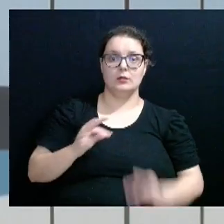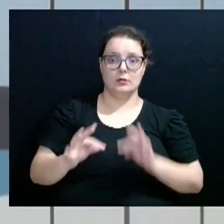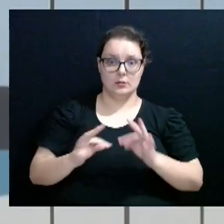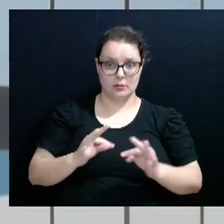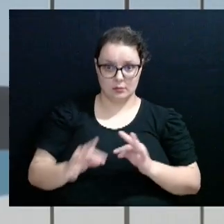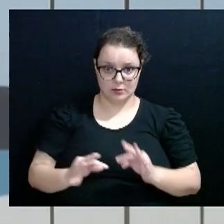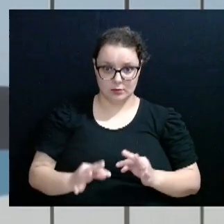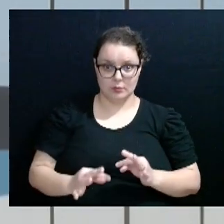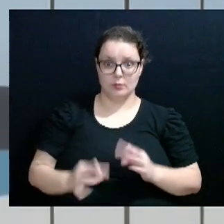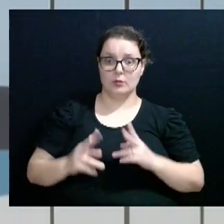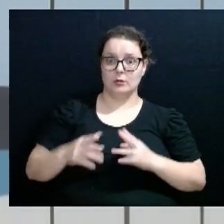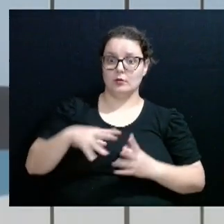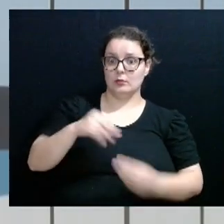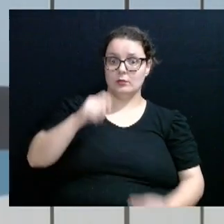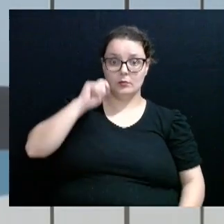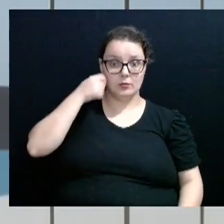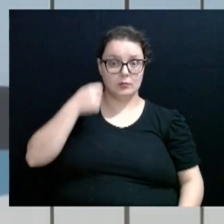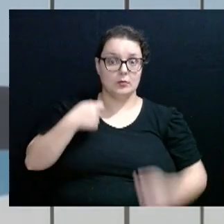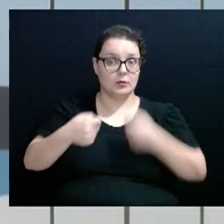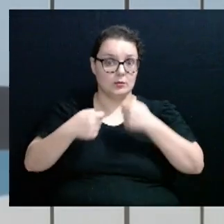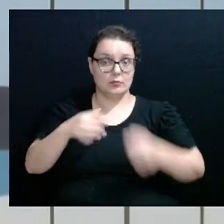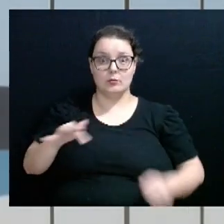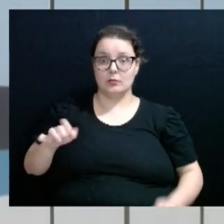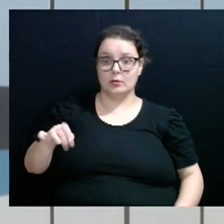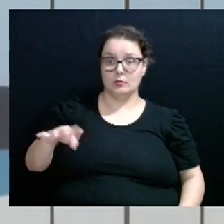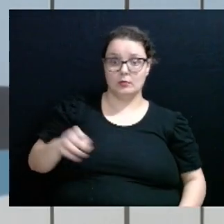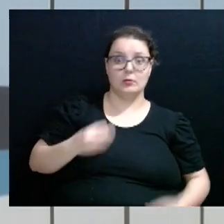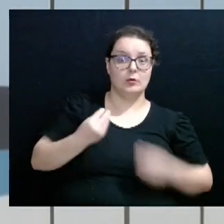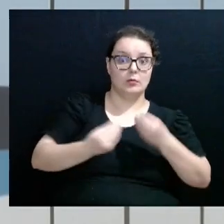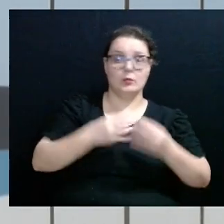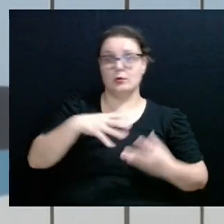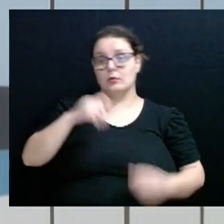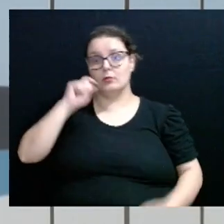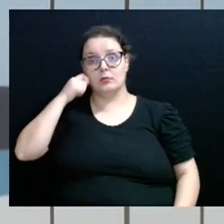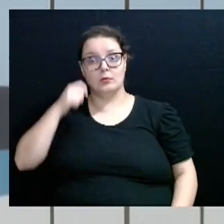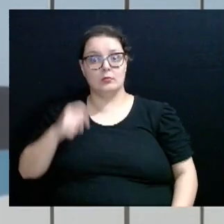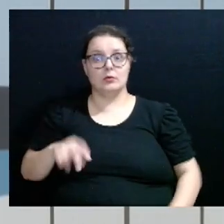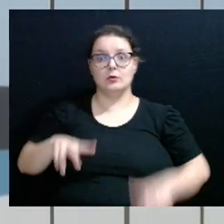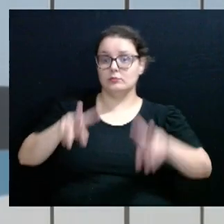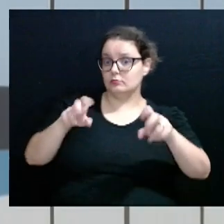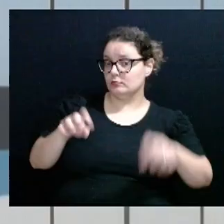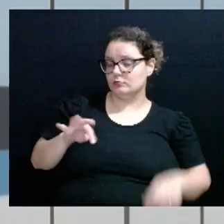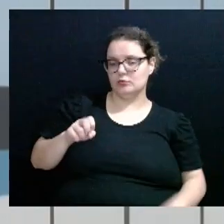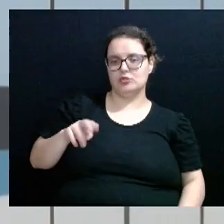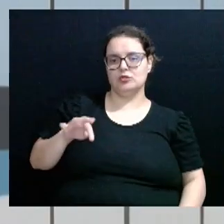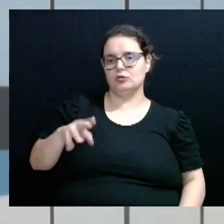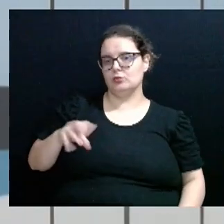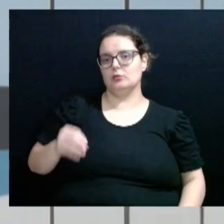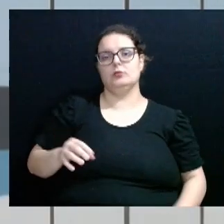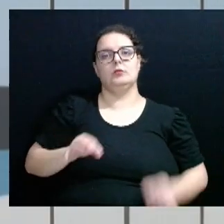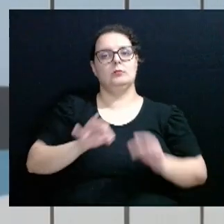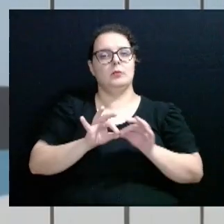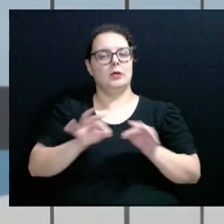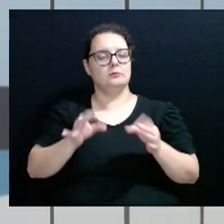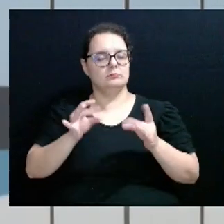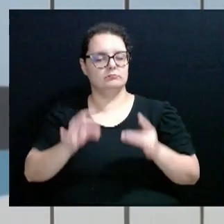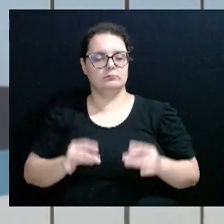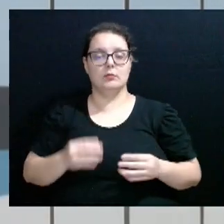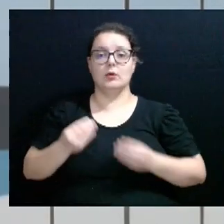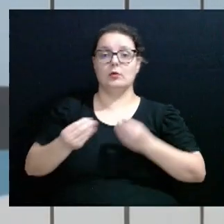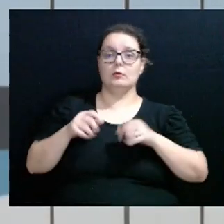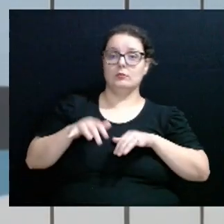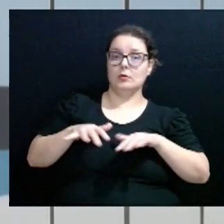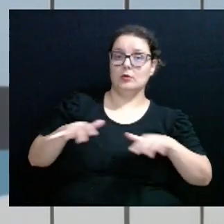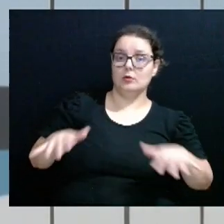Preta entrevista uma fonte, como a Alma Preta faz um título, como a Alma Preta faz uma linha fina, como a gente distribui o nosso